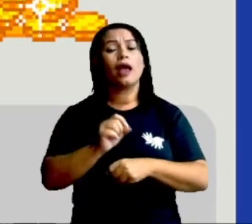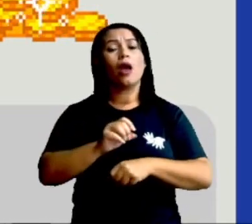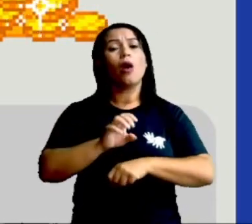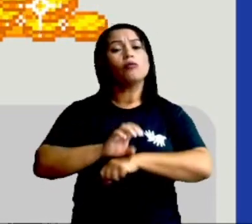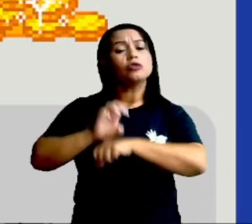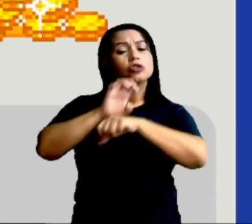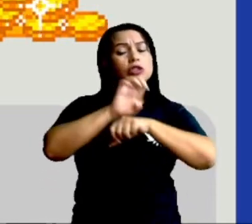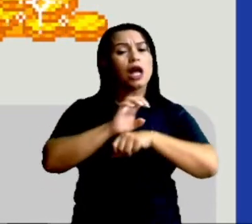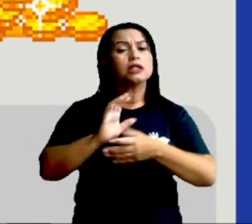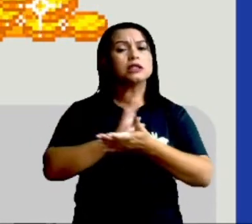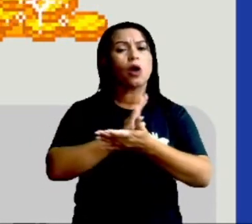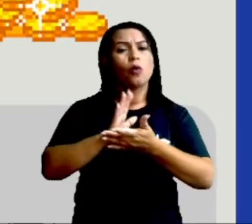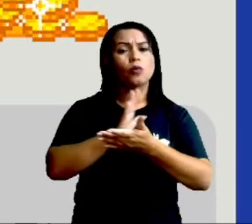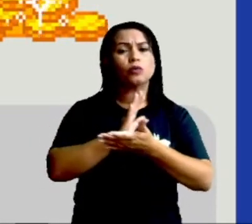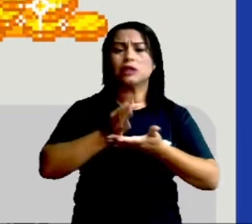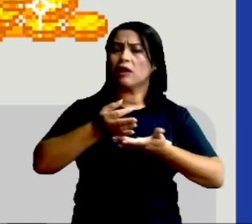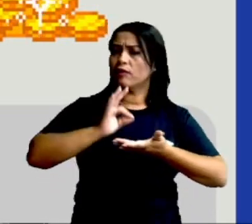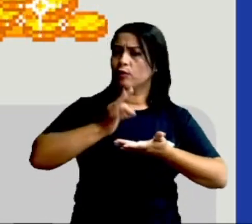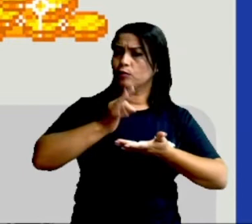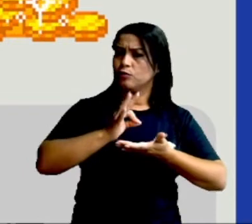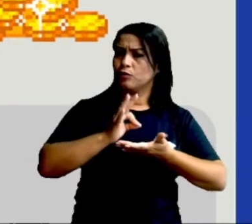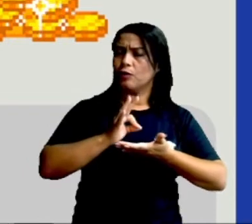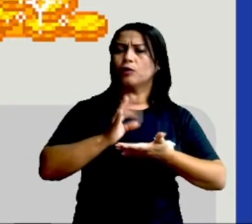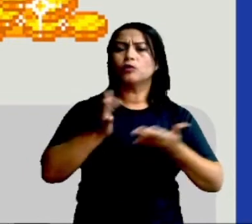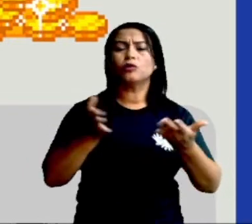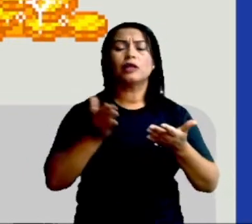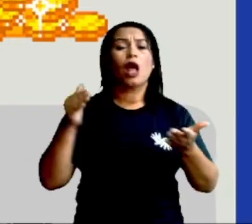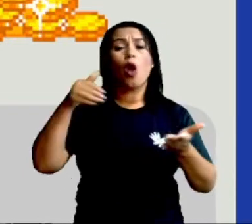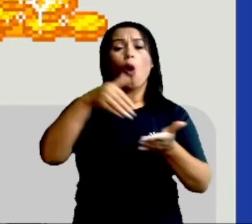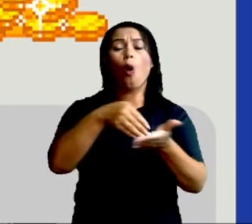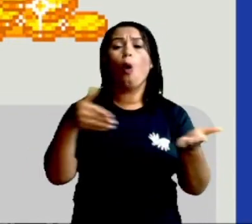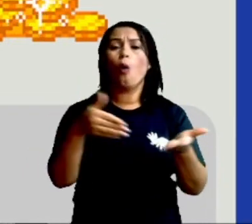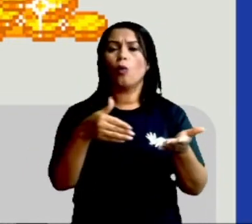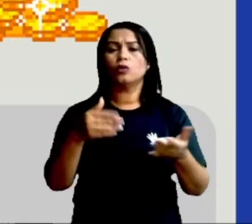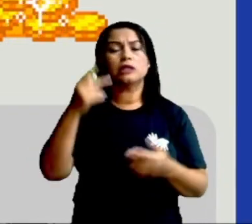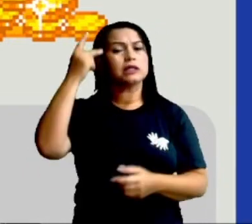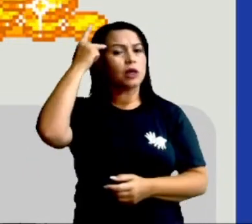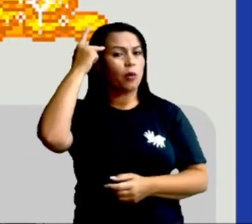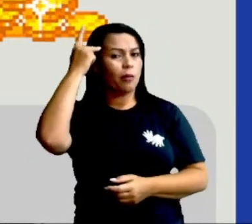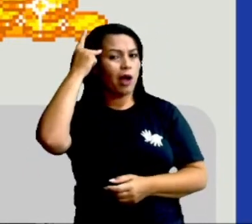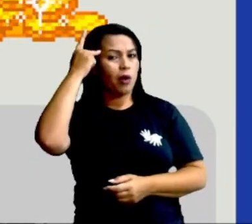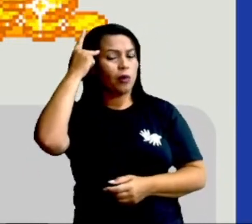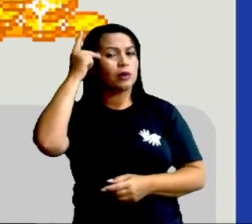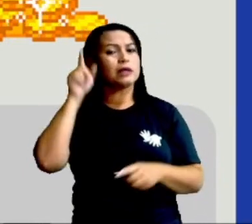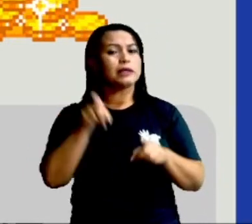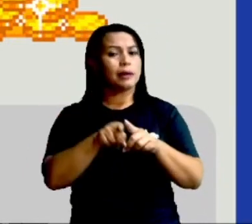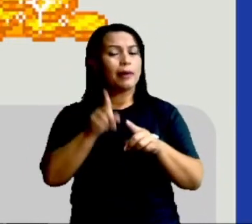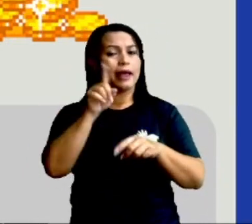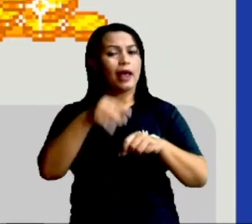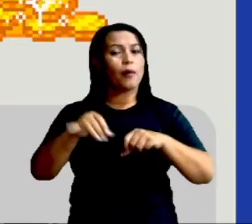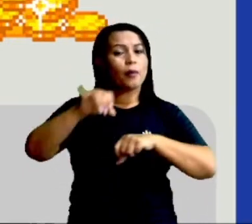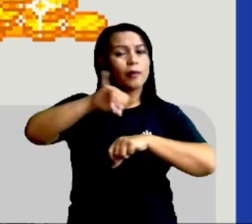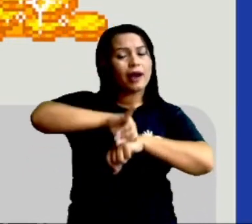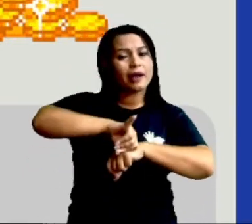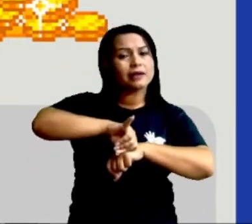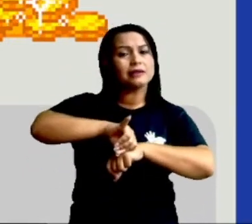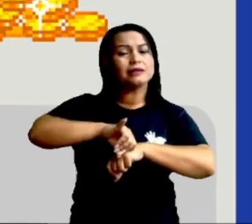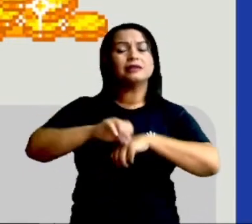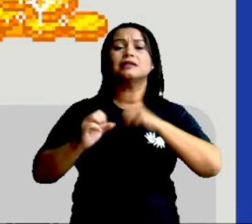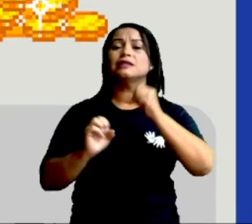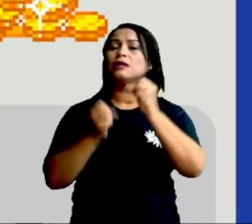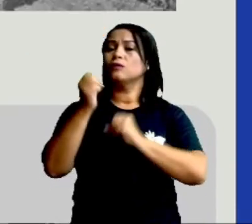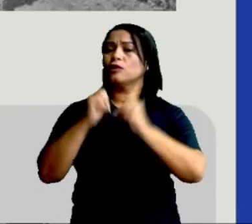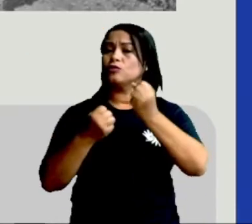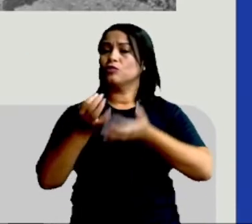foram pioneiros na indústria. E até hoje, São Paulo, que ainda é o grande centro industrial do país.